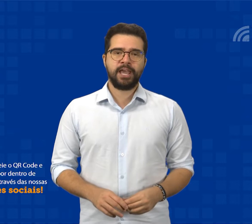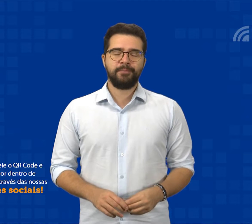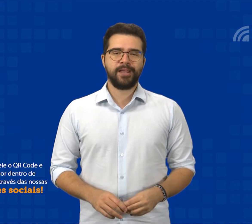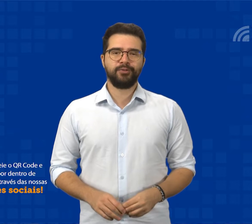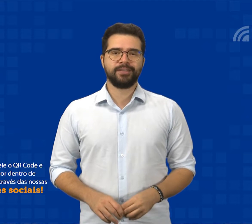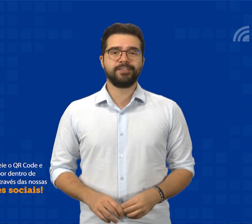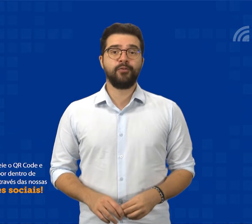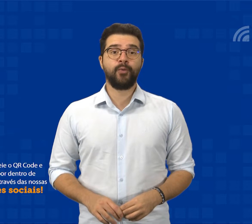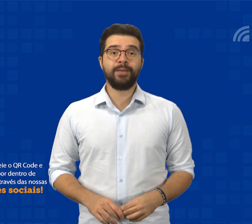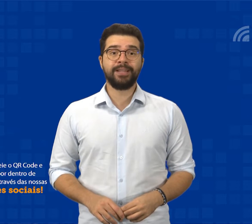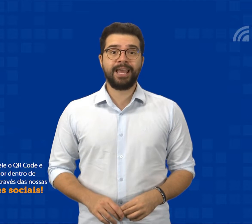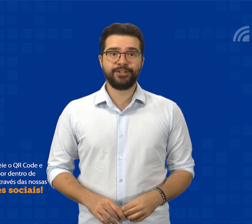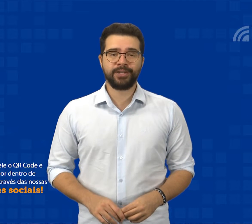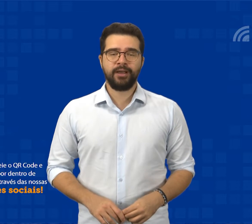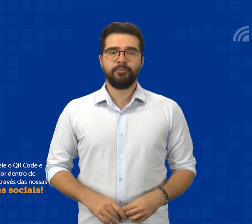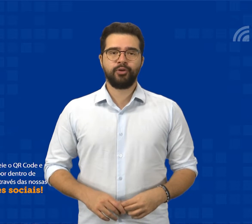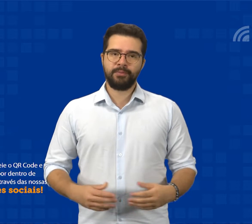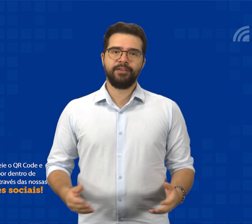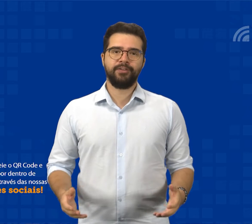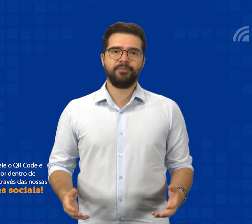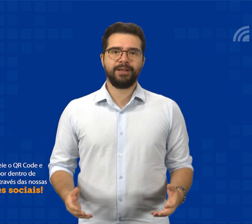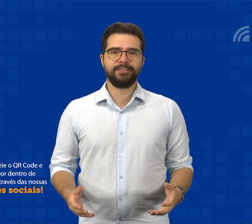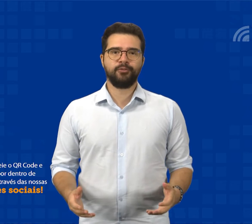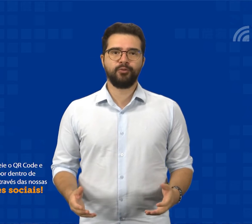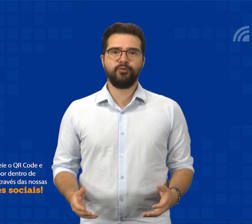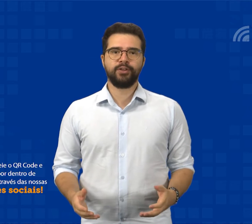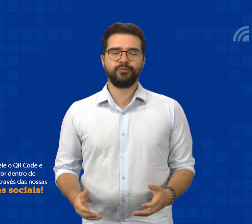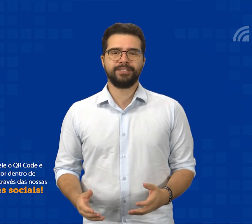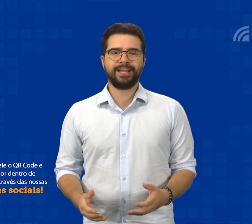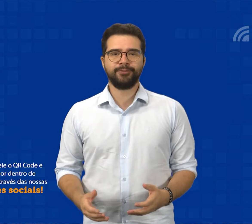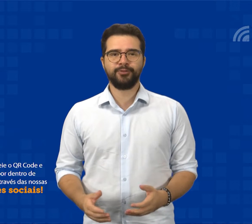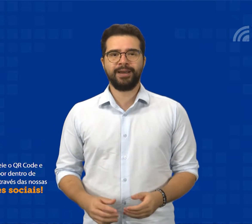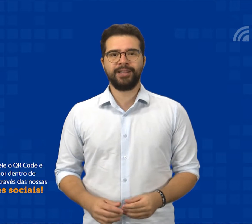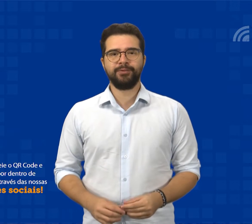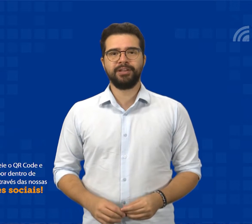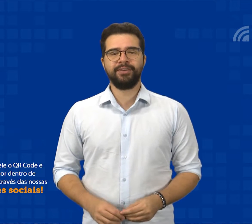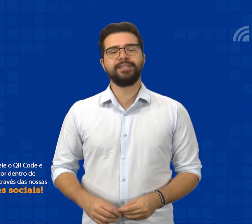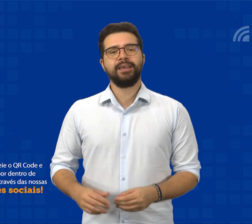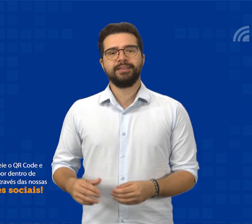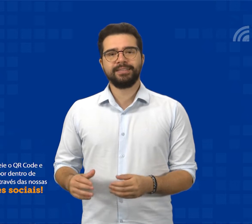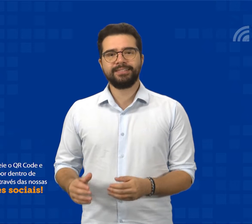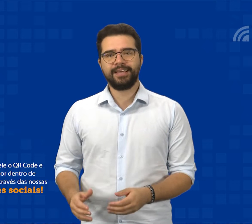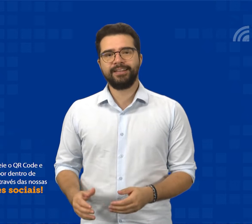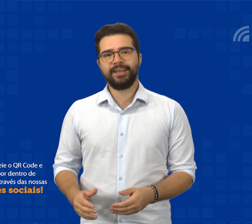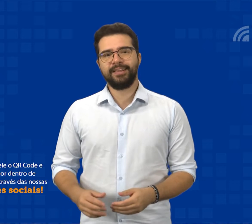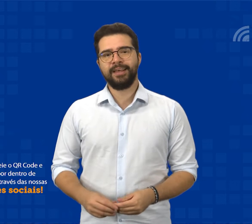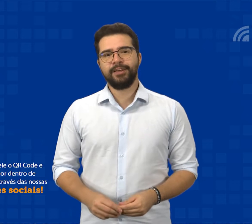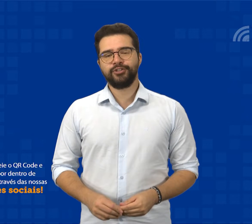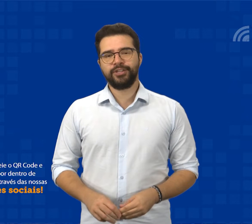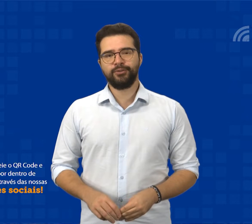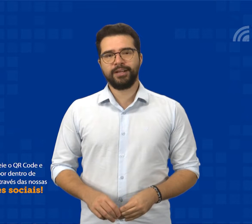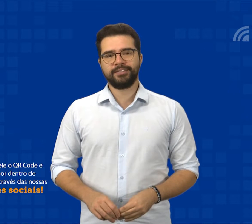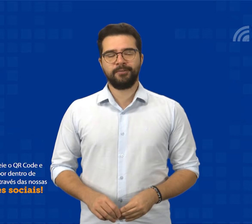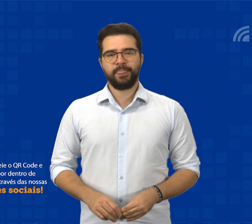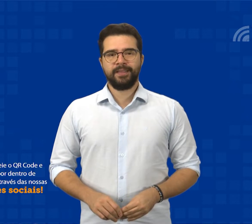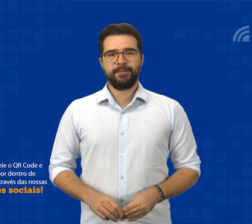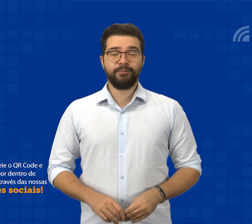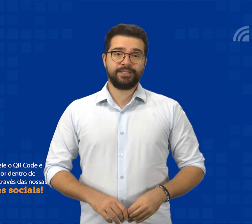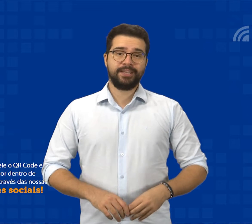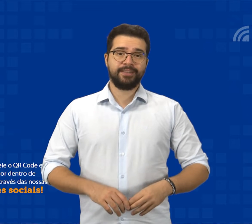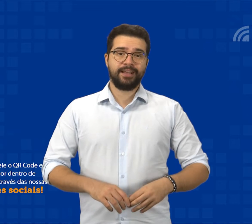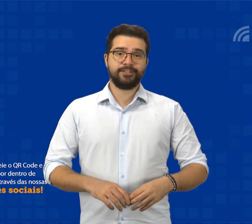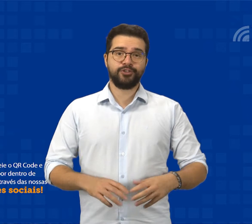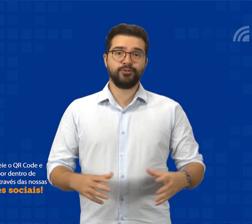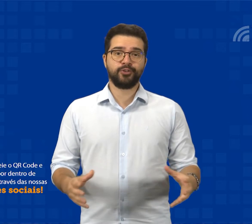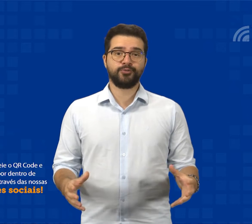Tecnologias para a Educação, o EMANET, programa que é feito em parceria com o Governo do Estado do Maranhão através da Secretaria de Educação. E para